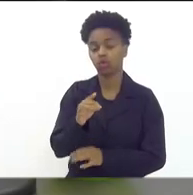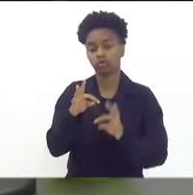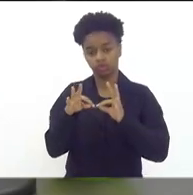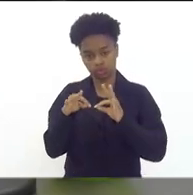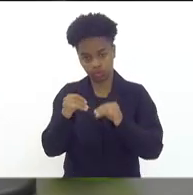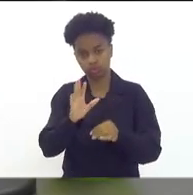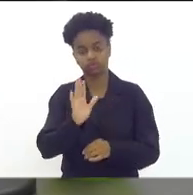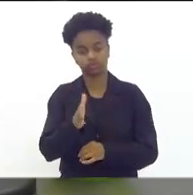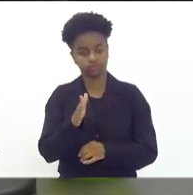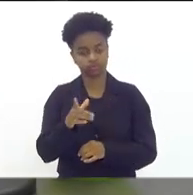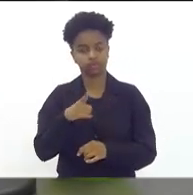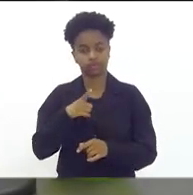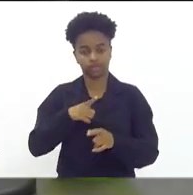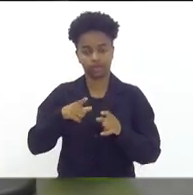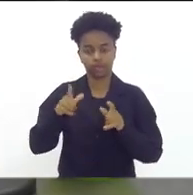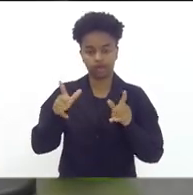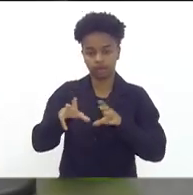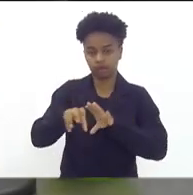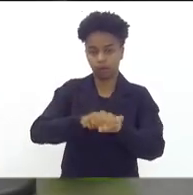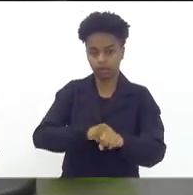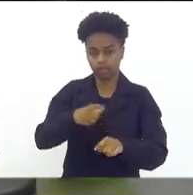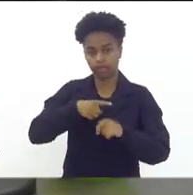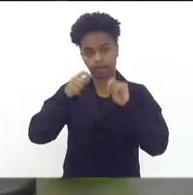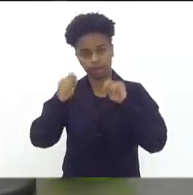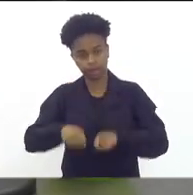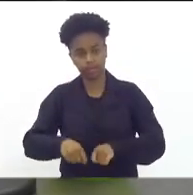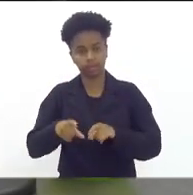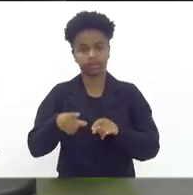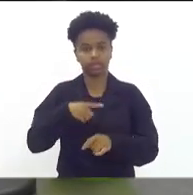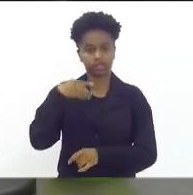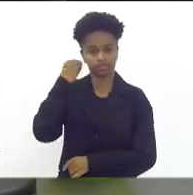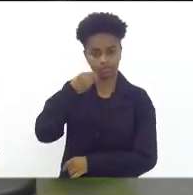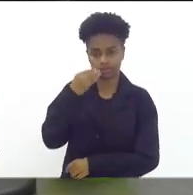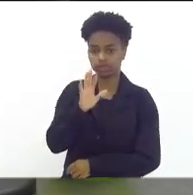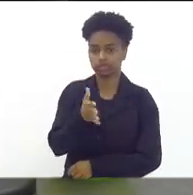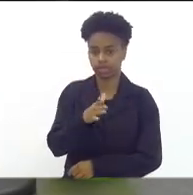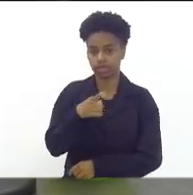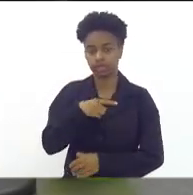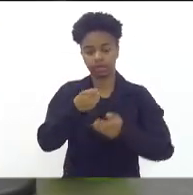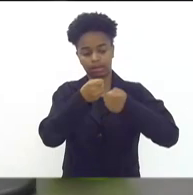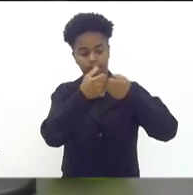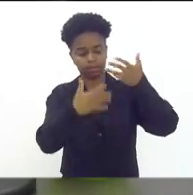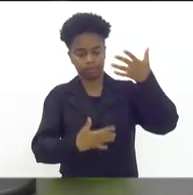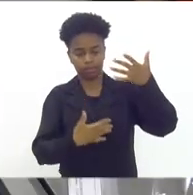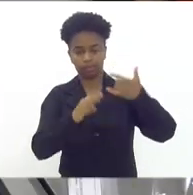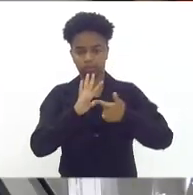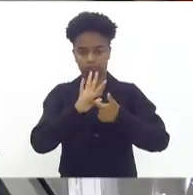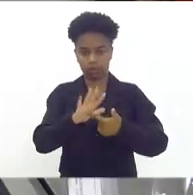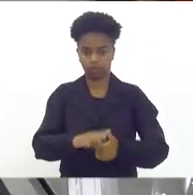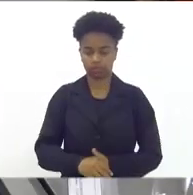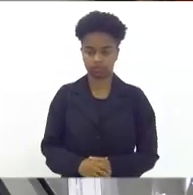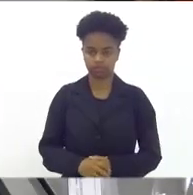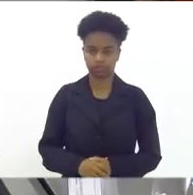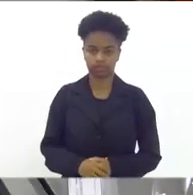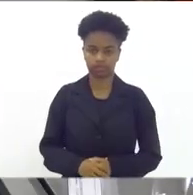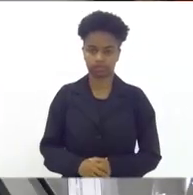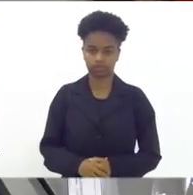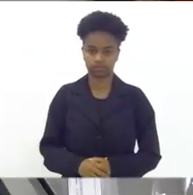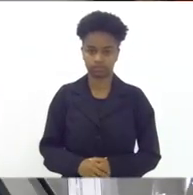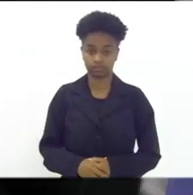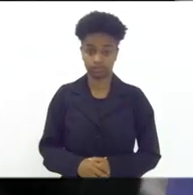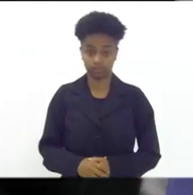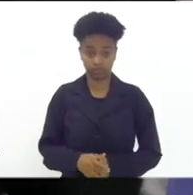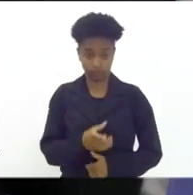tem as competências para estarem ali os senhores podem conferindo na na relação que foi enviada vossas excelências